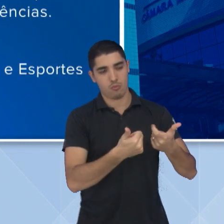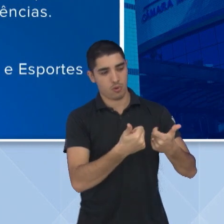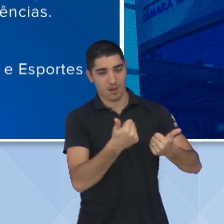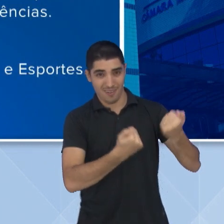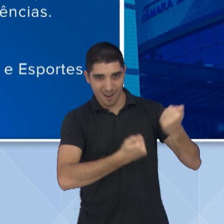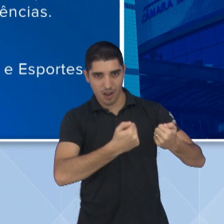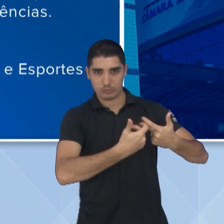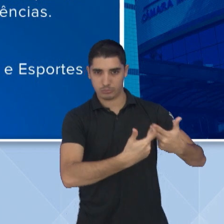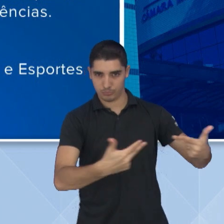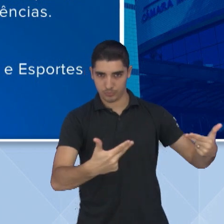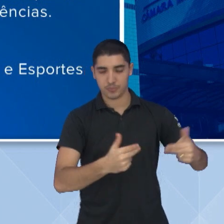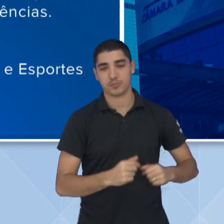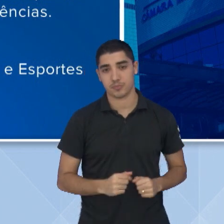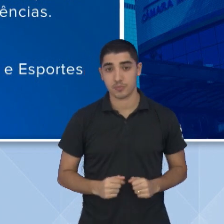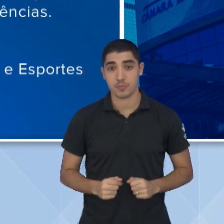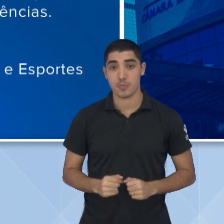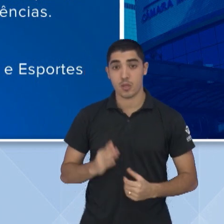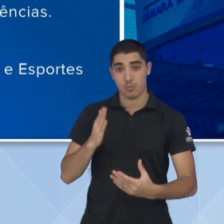Processo número